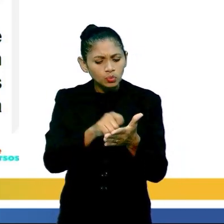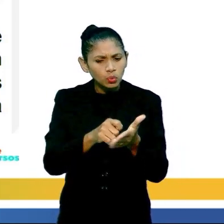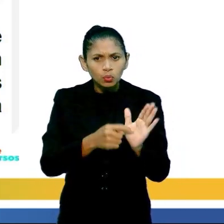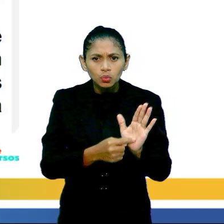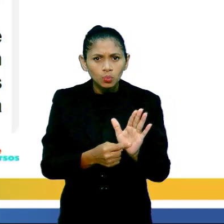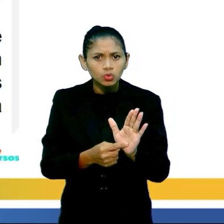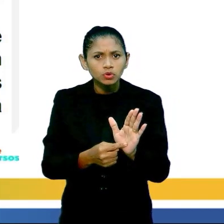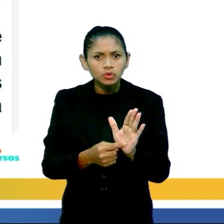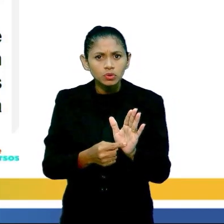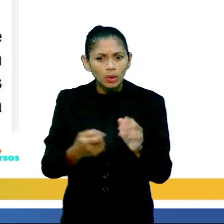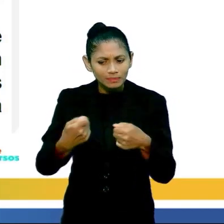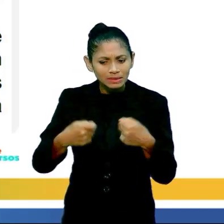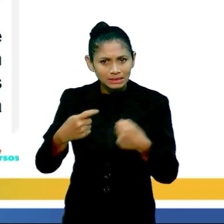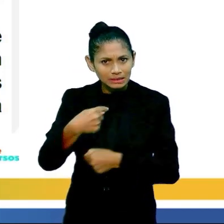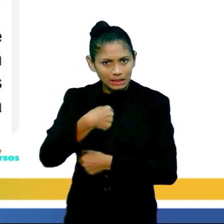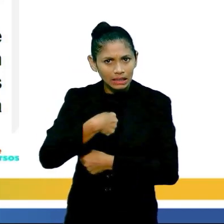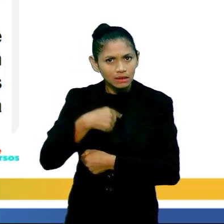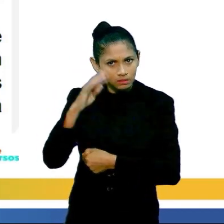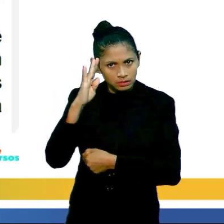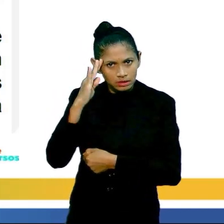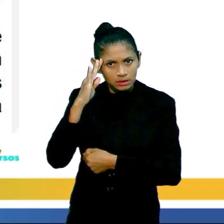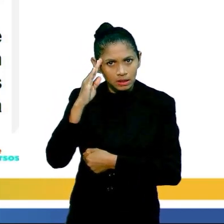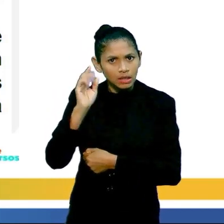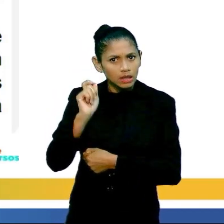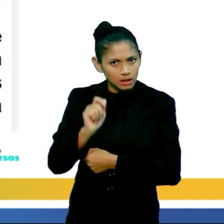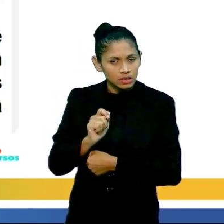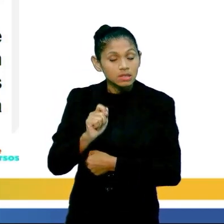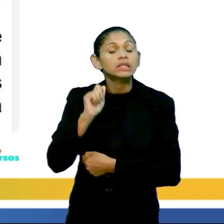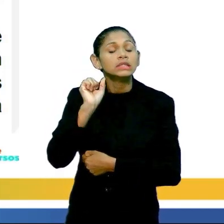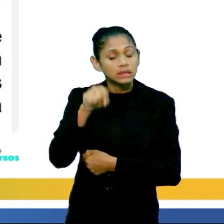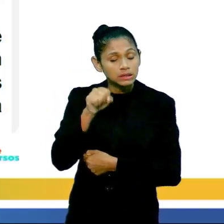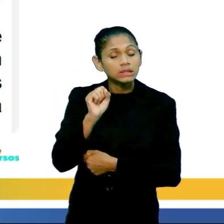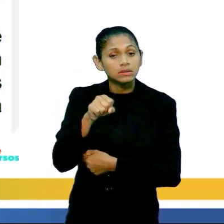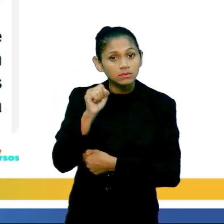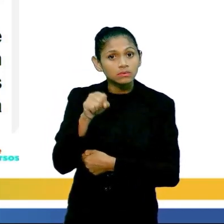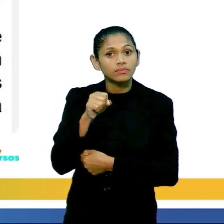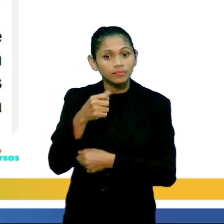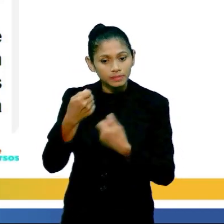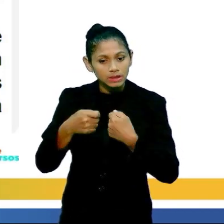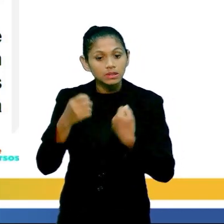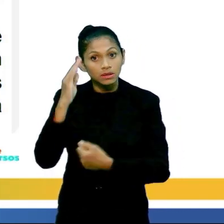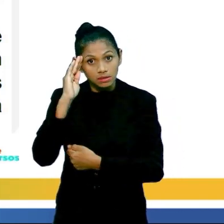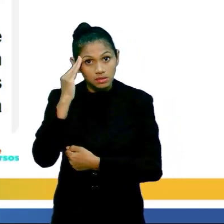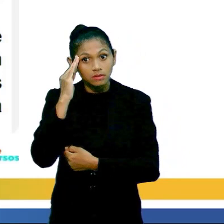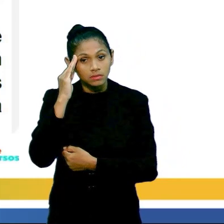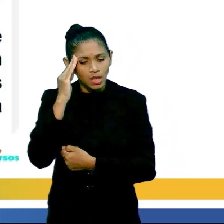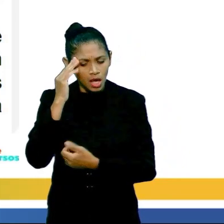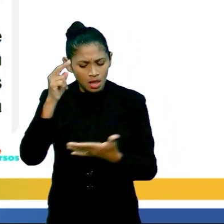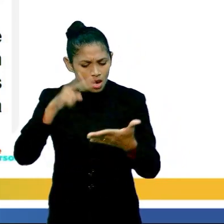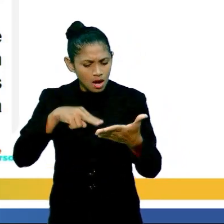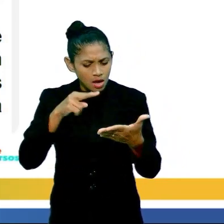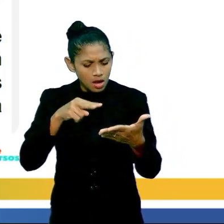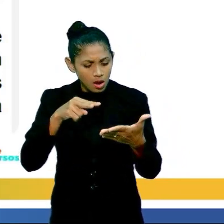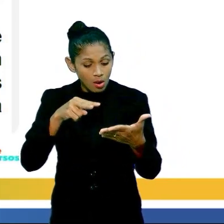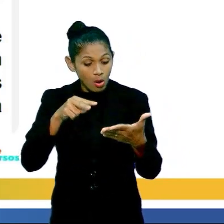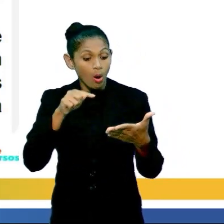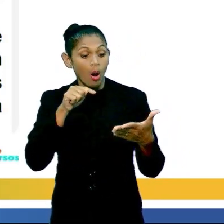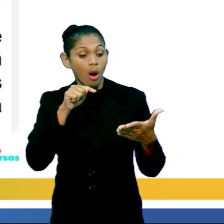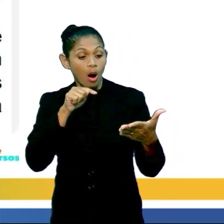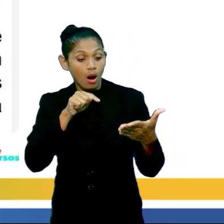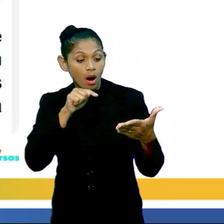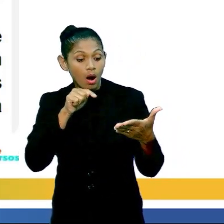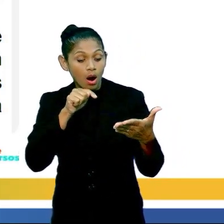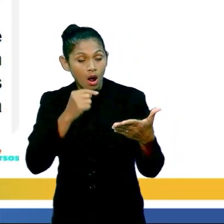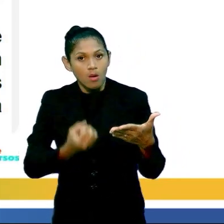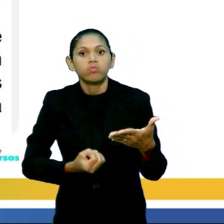médio, ele é visto constantemente, aí, né? Principalmente dentro do gênero literários, tá? Então,